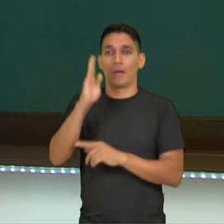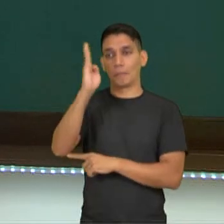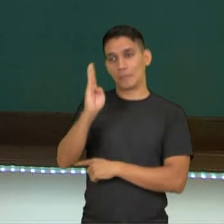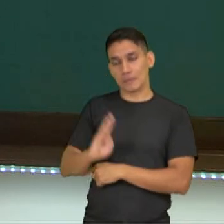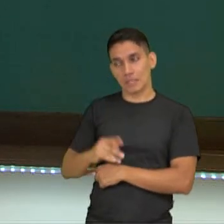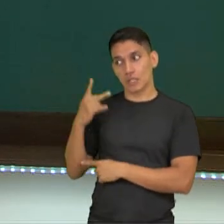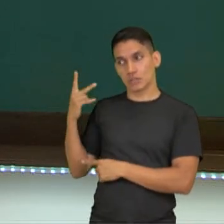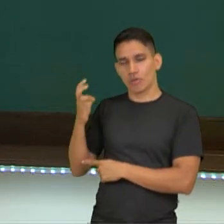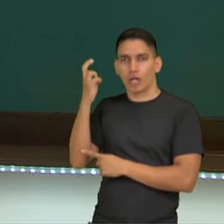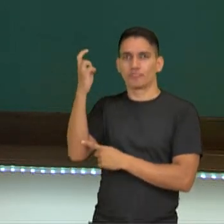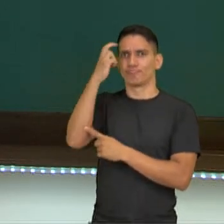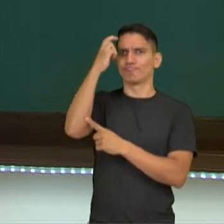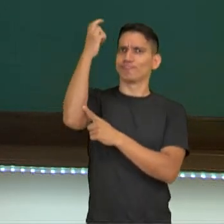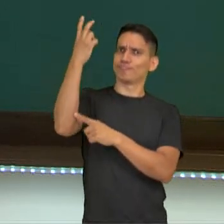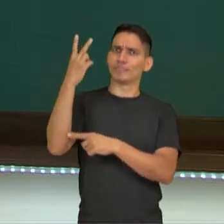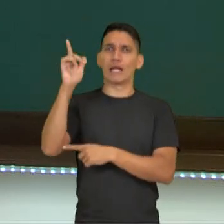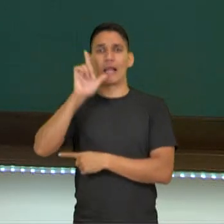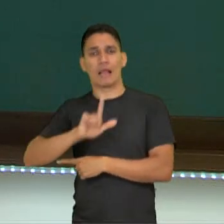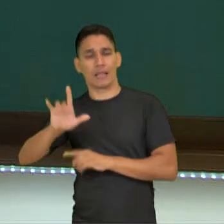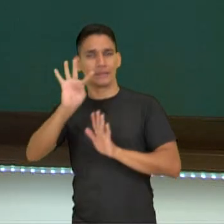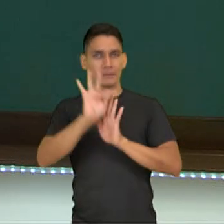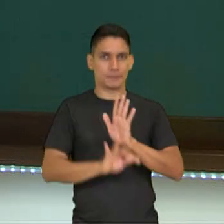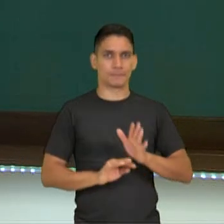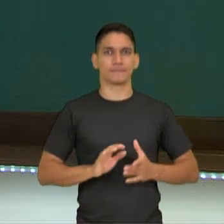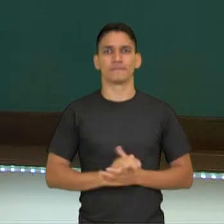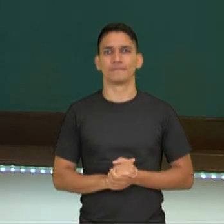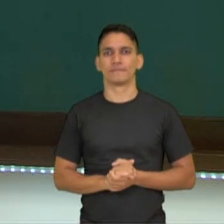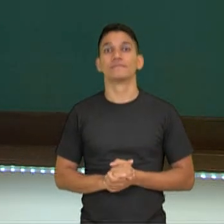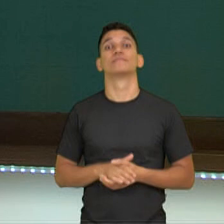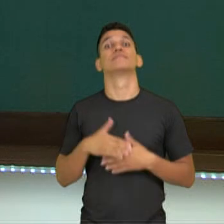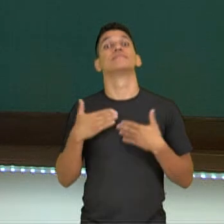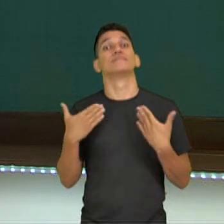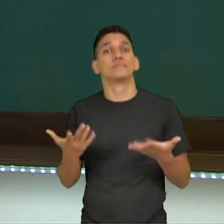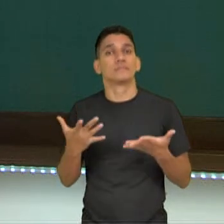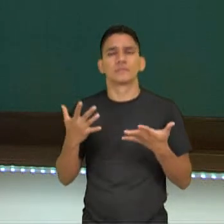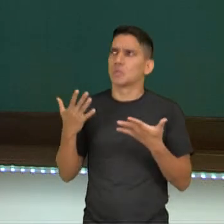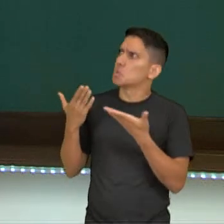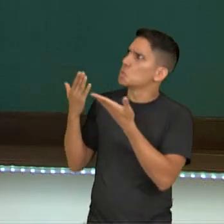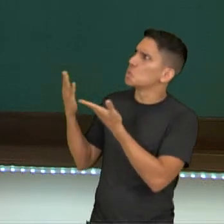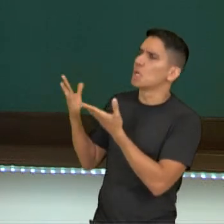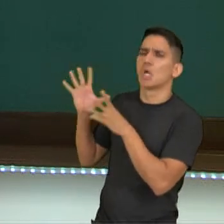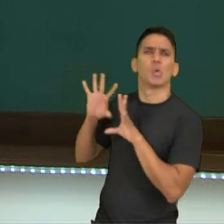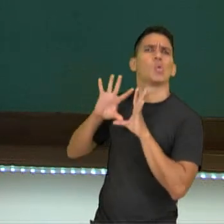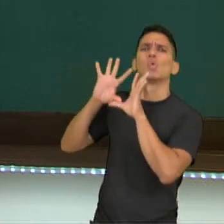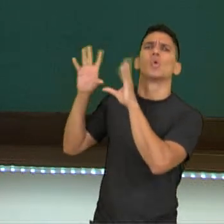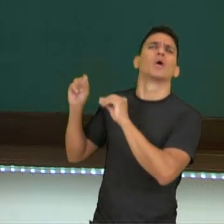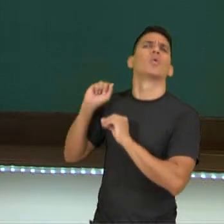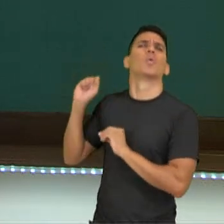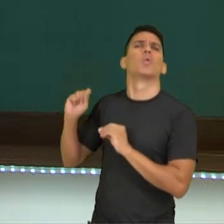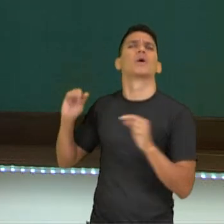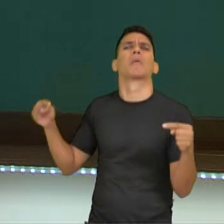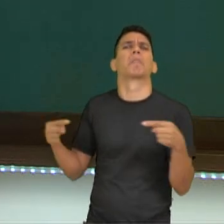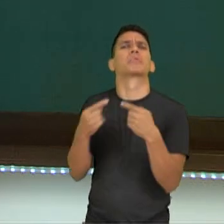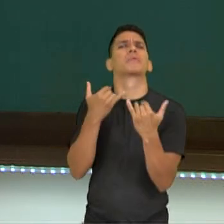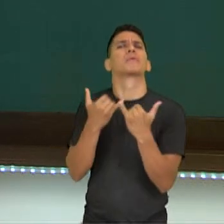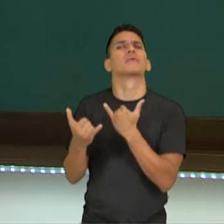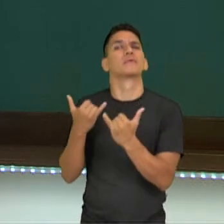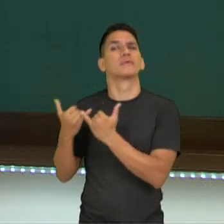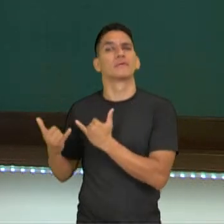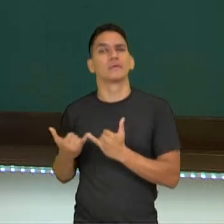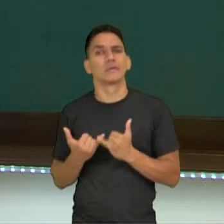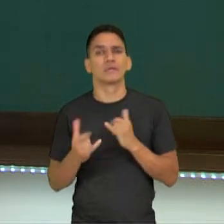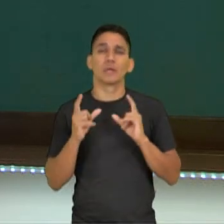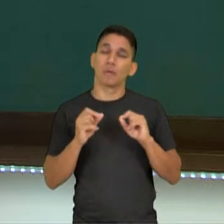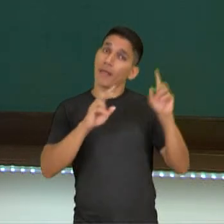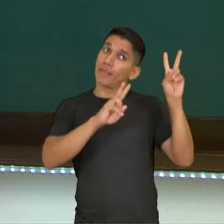sua intelectualidade, os seus textos literários. Então, o que esses textos têm em comum, né? Pelo